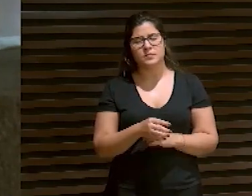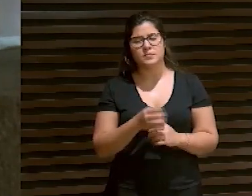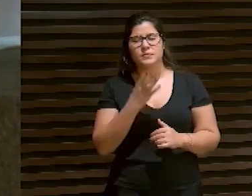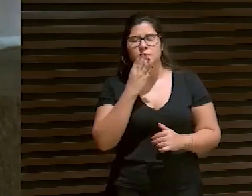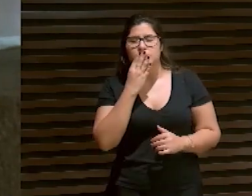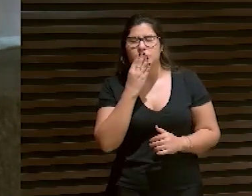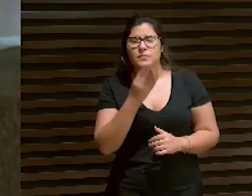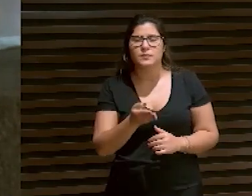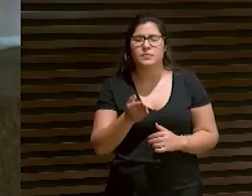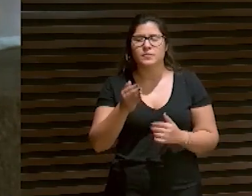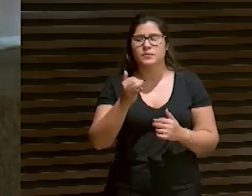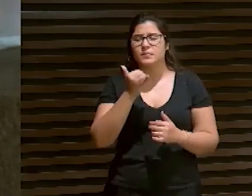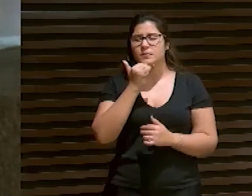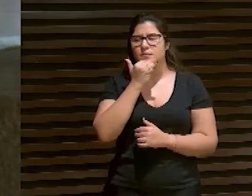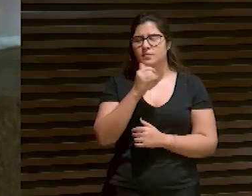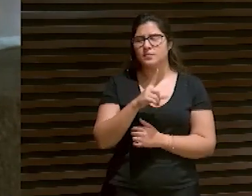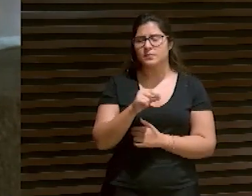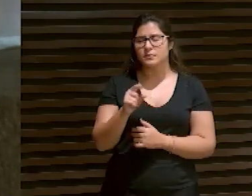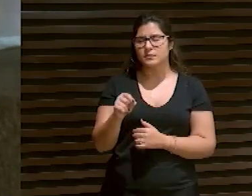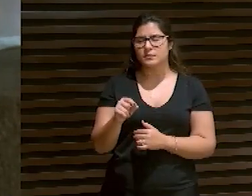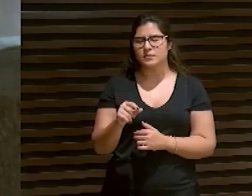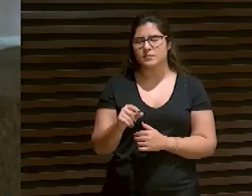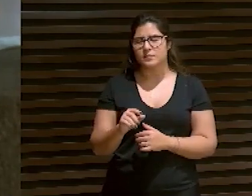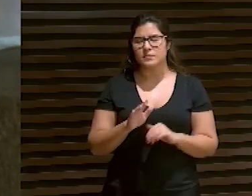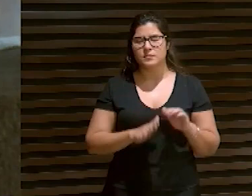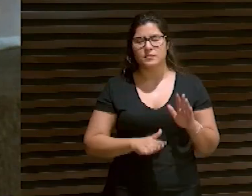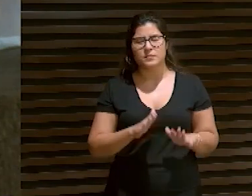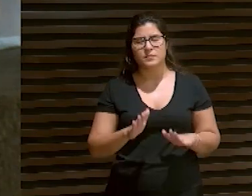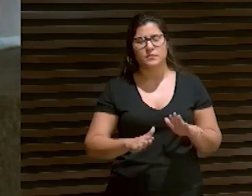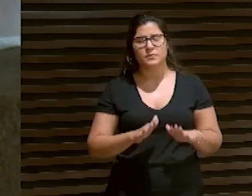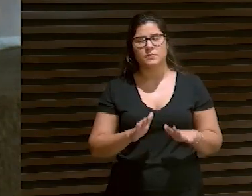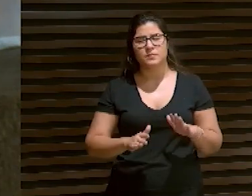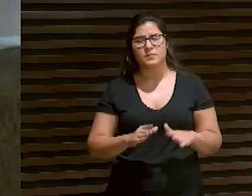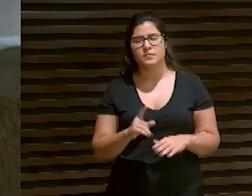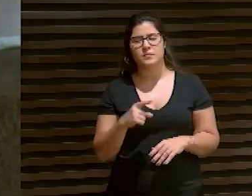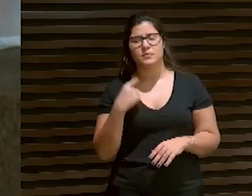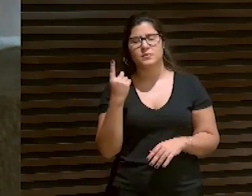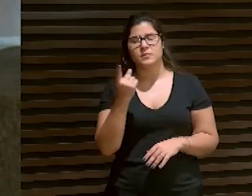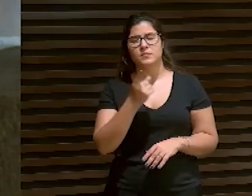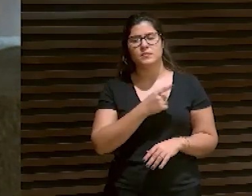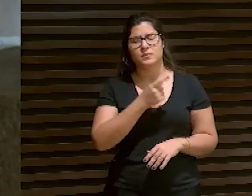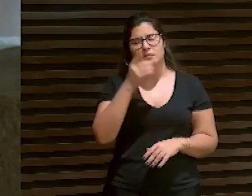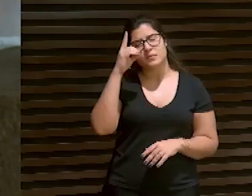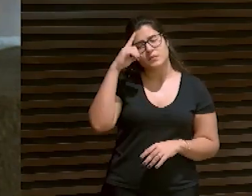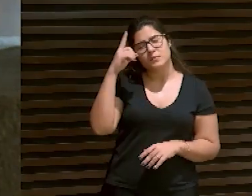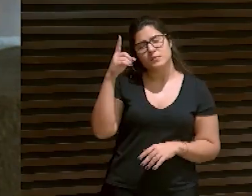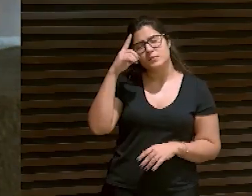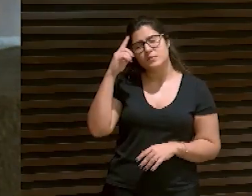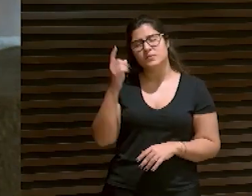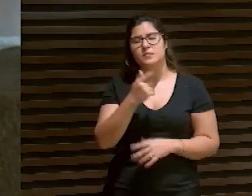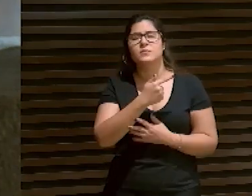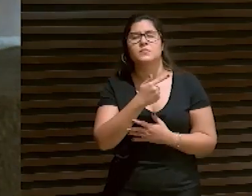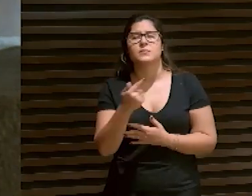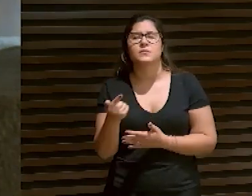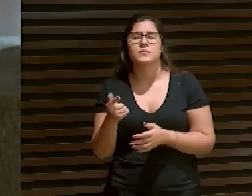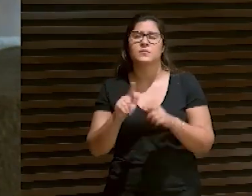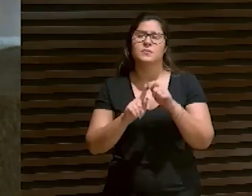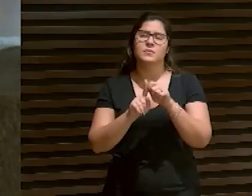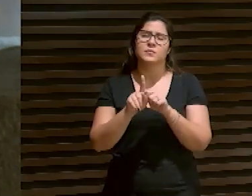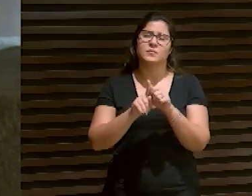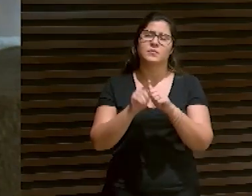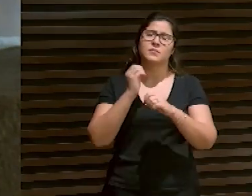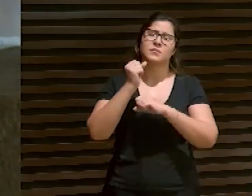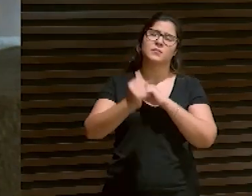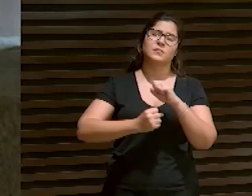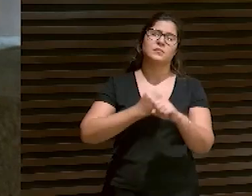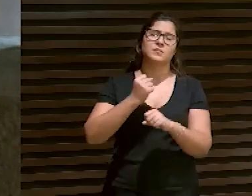Pai, por muitas das vezes dos nossos dias, das nossas semanas, dos meses e dos